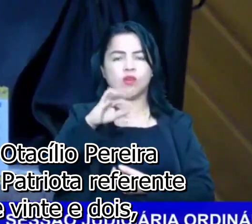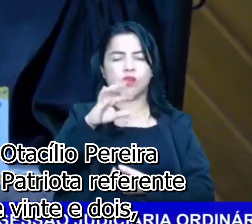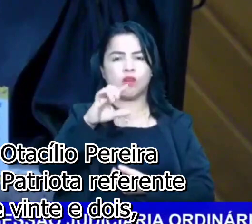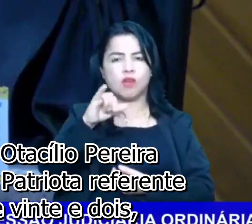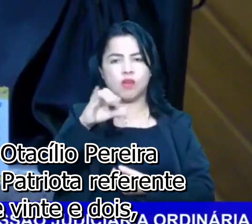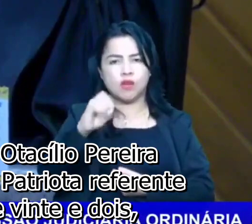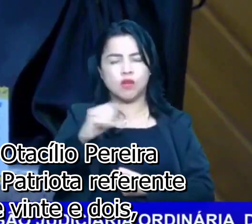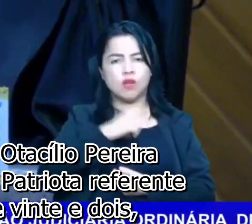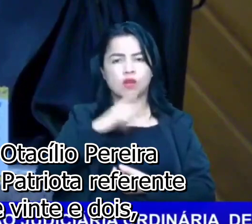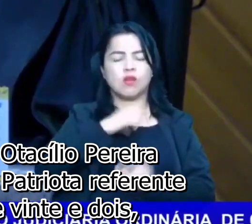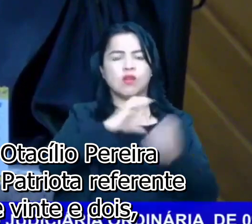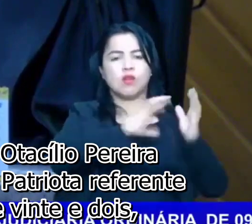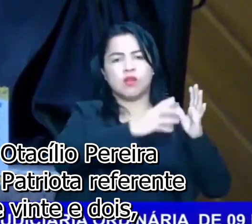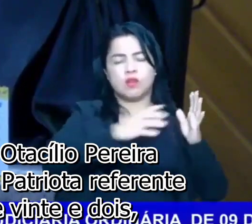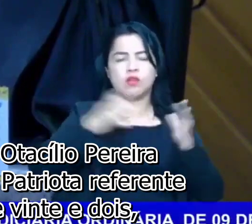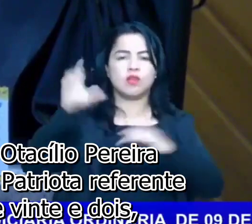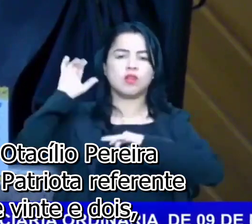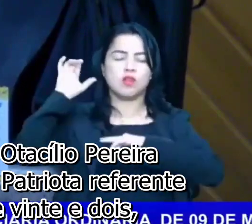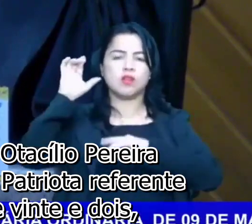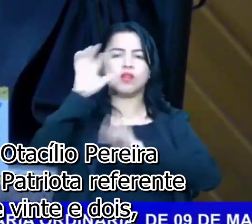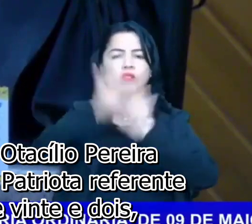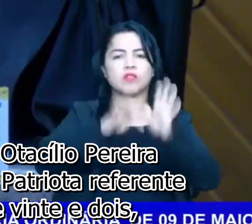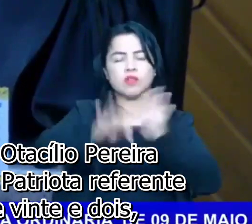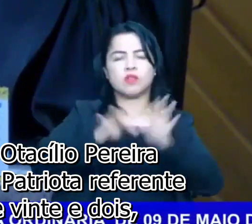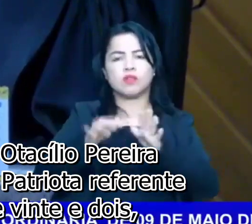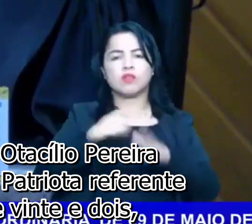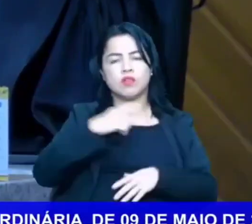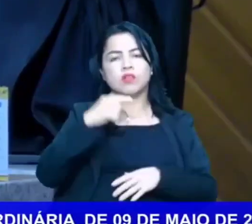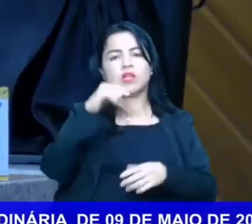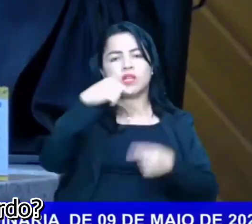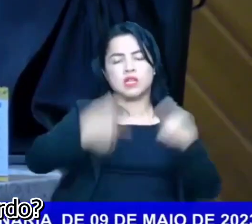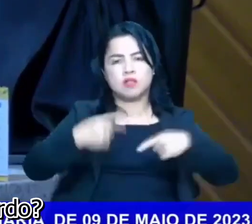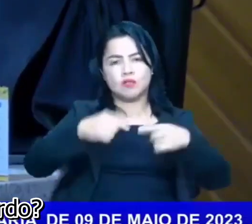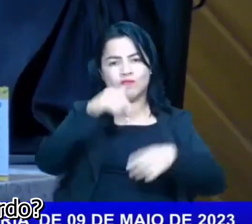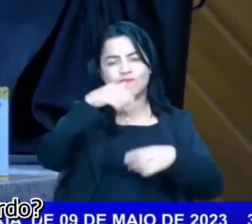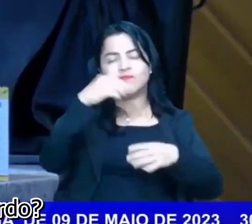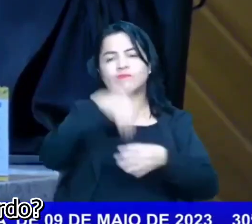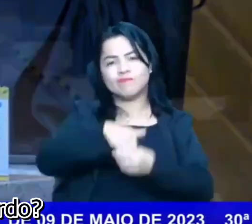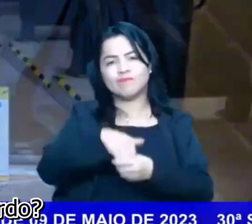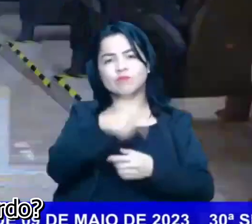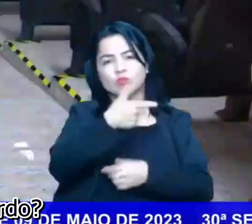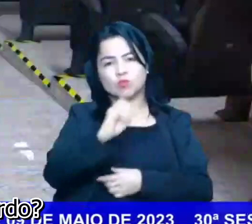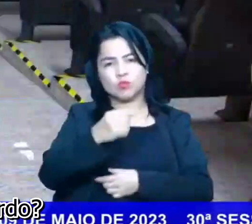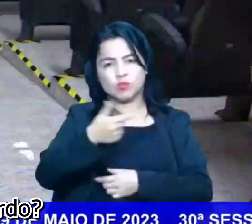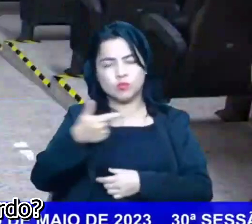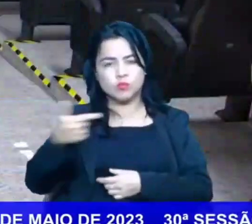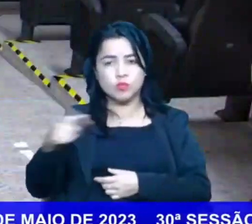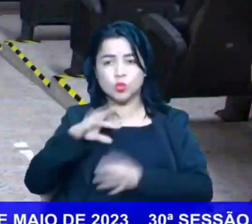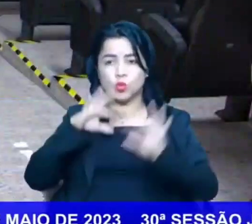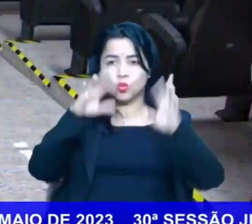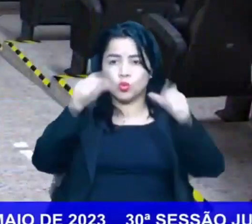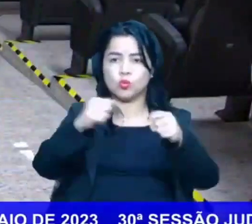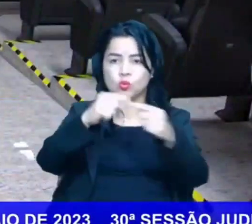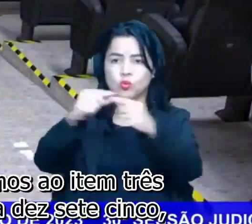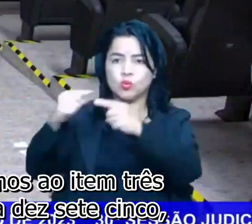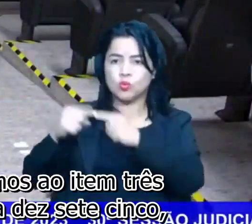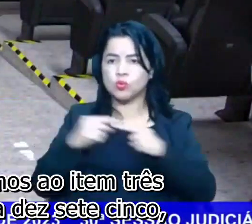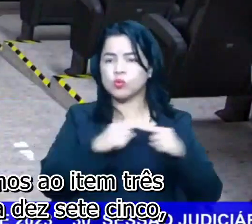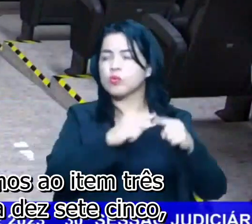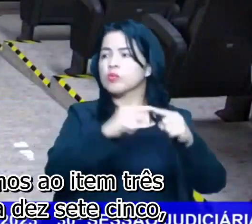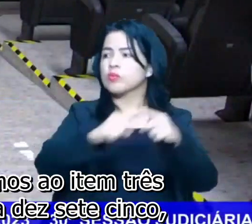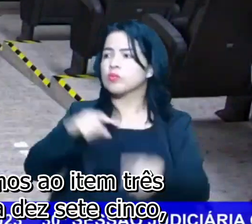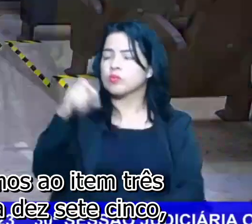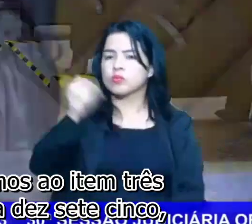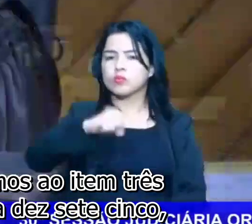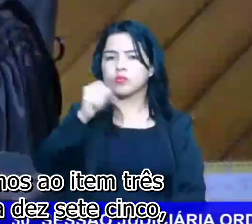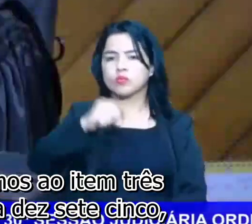deputado federal pelo Patriota, referente à aplicação dos recursos nas eleições de 2022. É o voto, presidente. Todo mundo de acordo? Então,